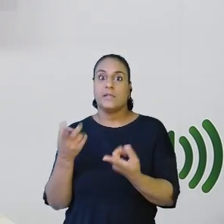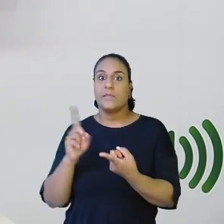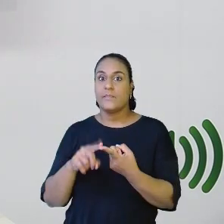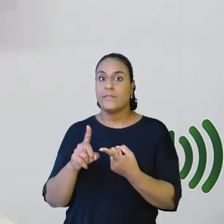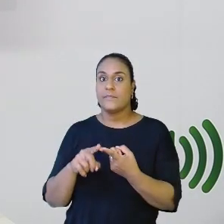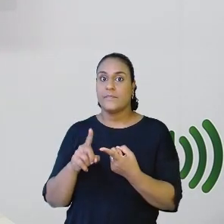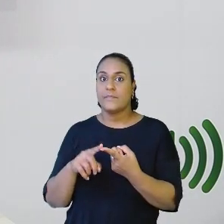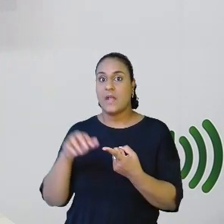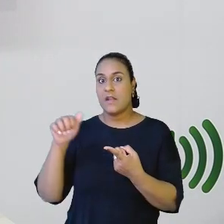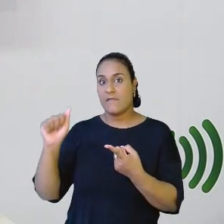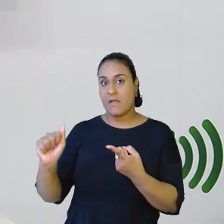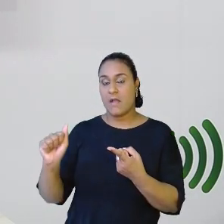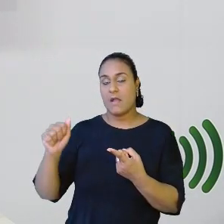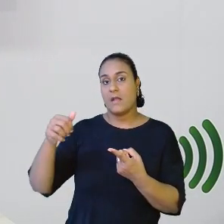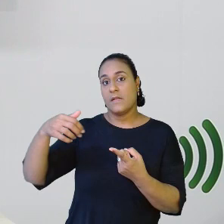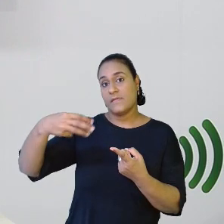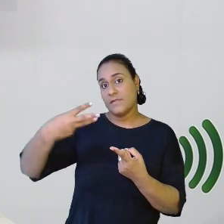de R$